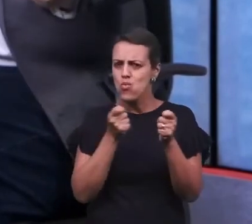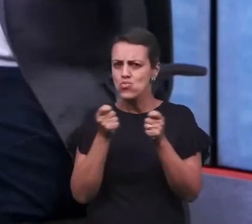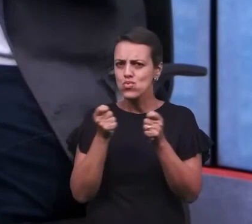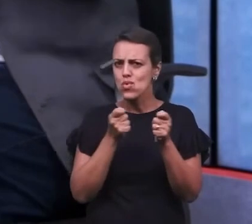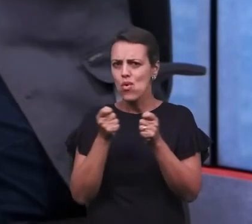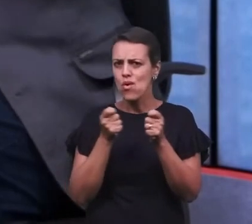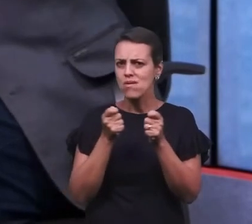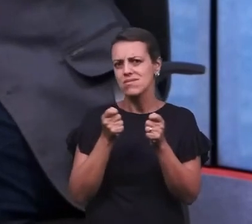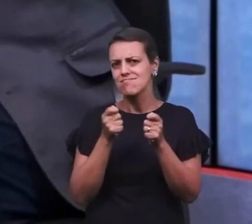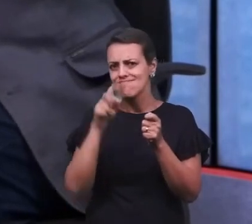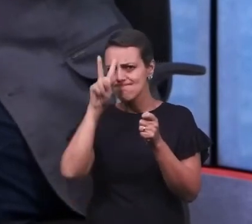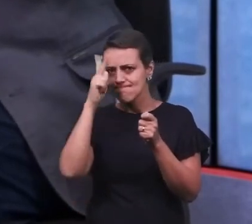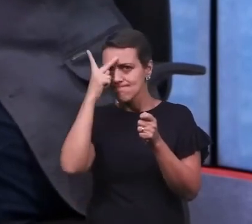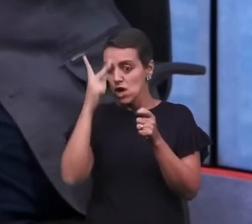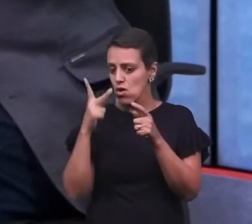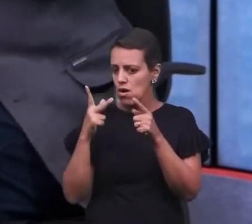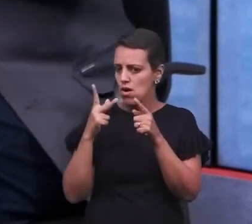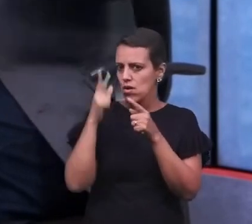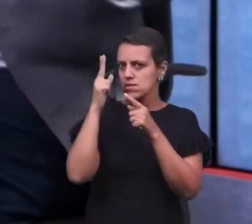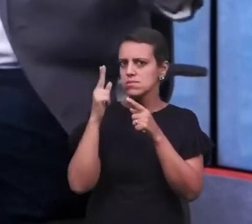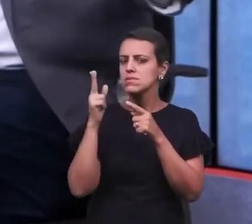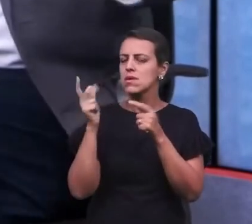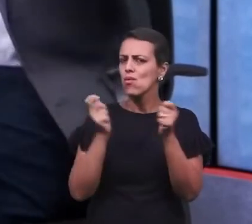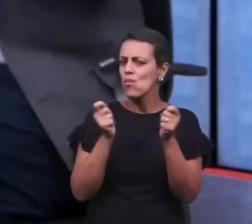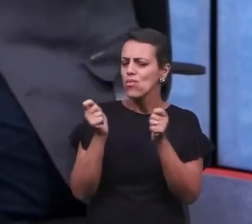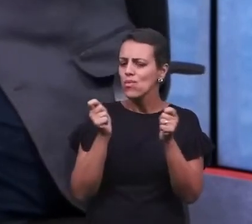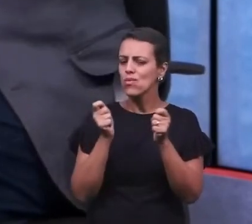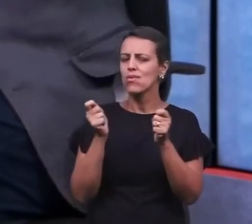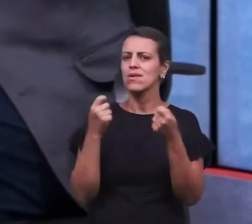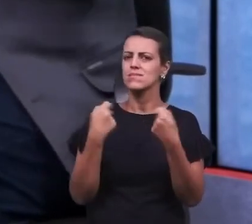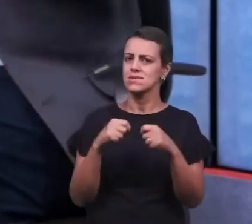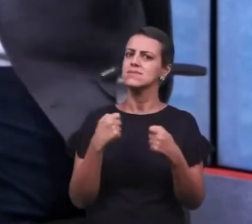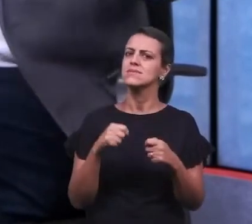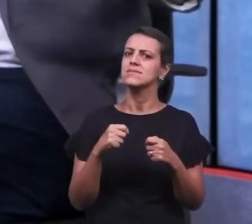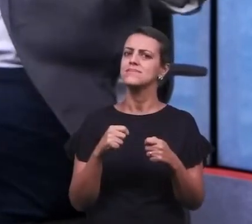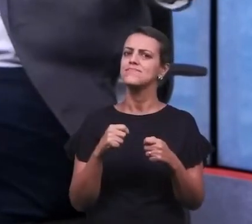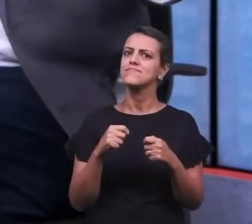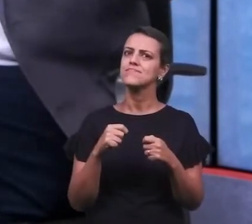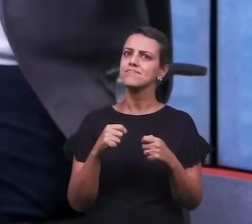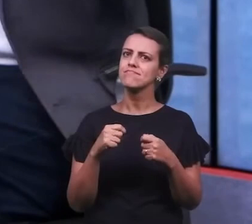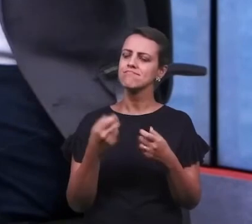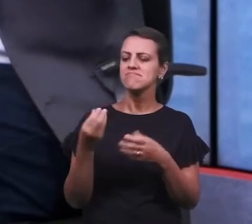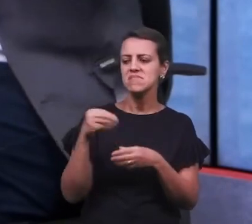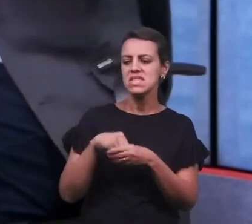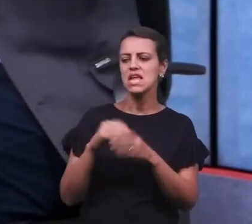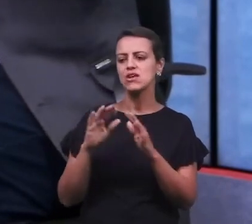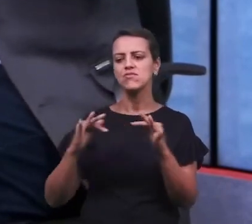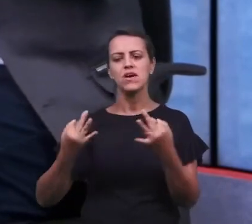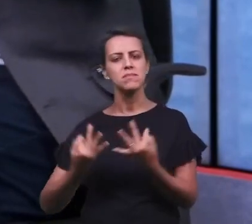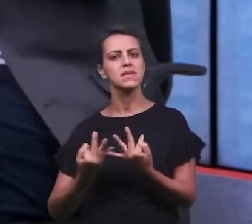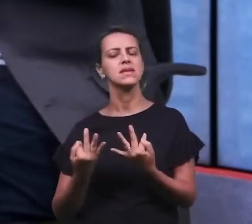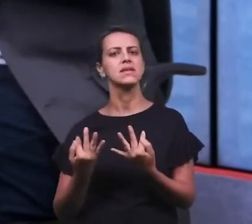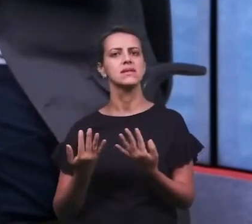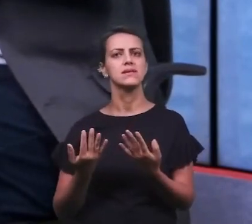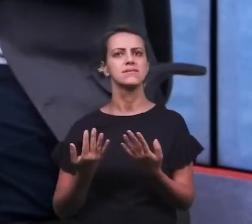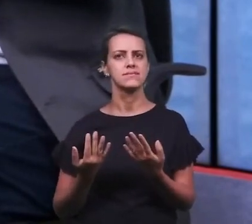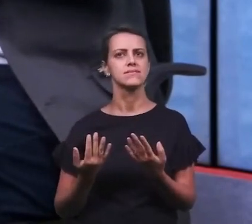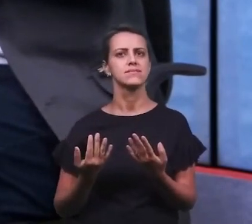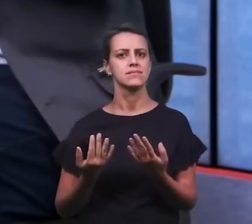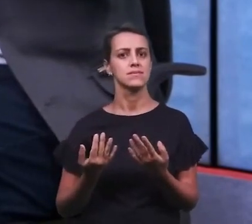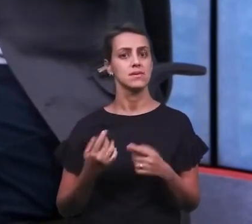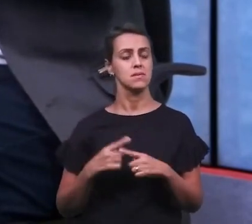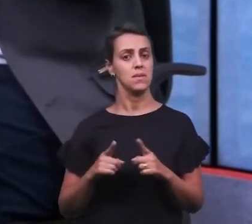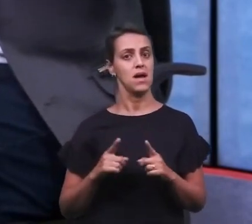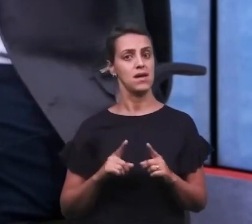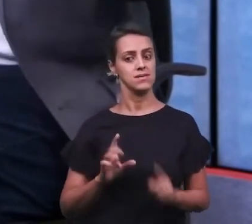problema para ele. Nós estamos falando de uma questão social, nós estamos falando de uma questão familiar. Mas essa rebeldia da qual nós estamos falando